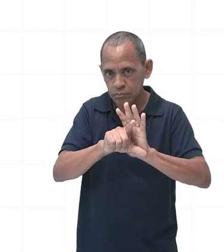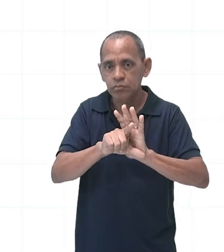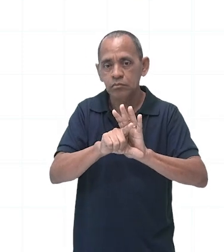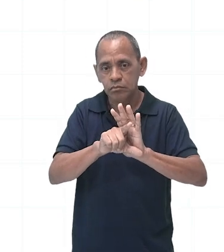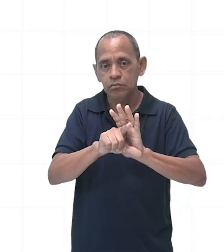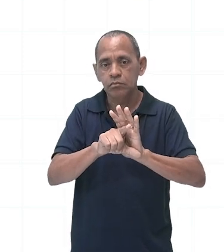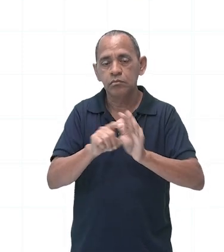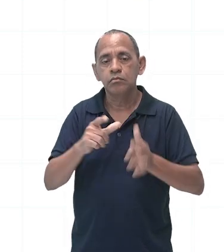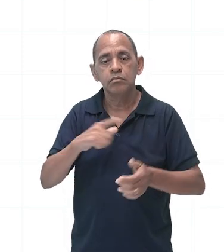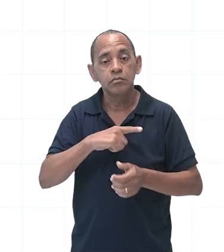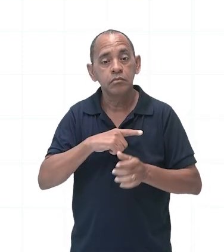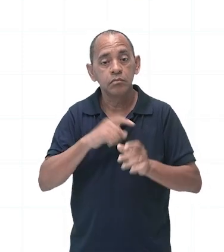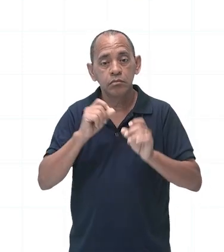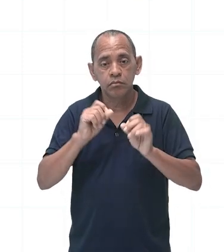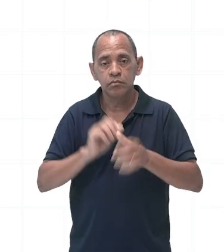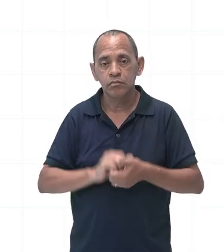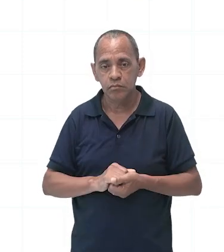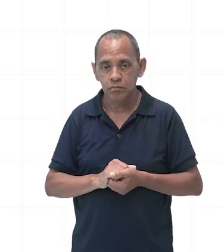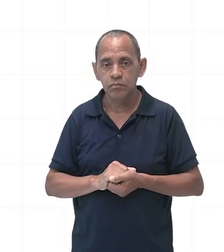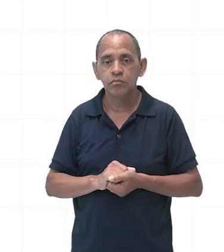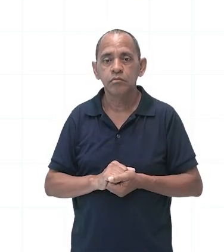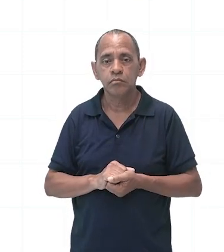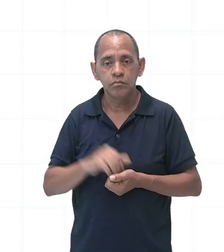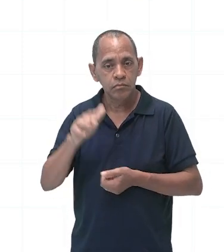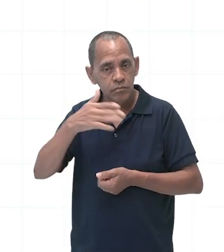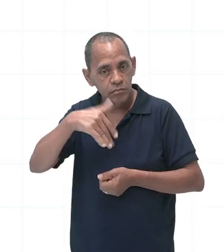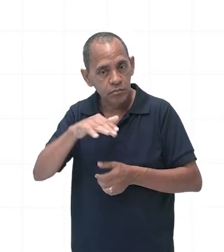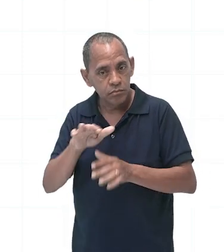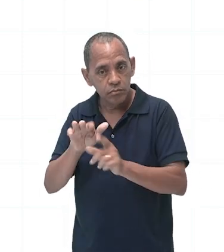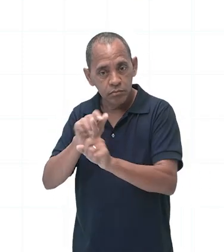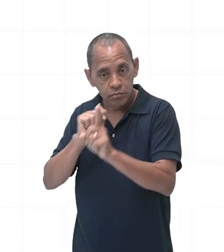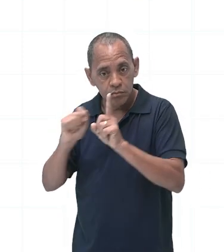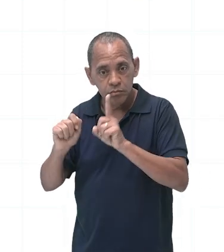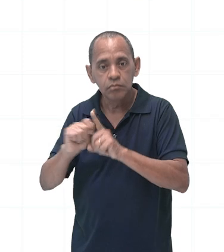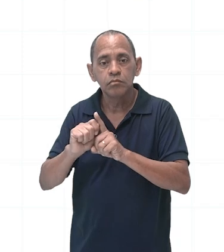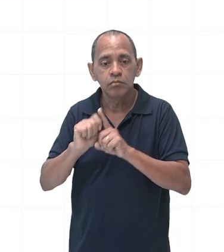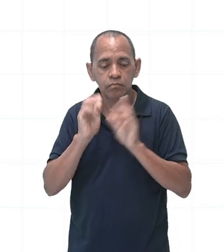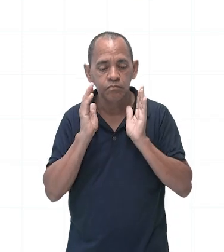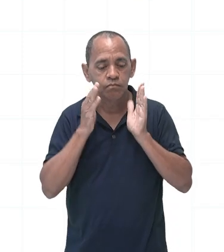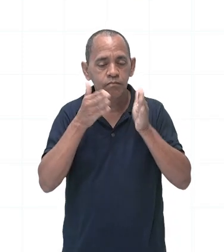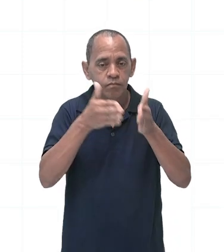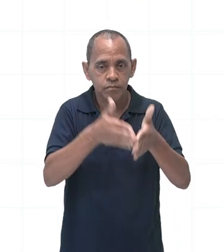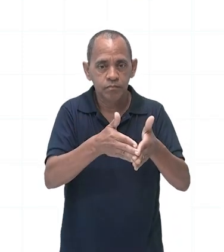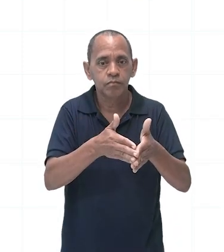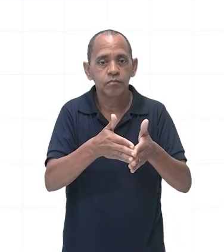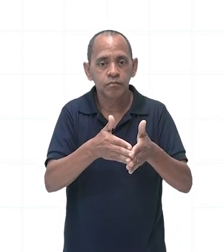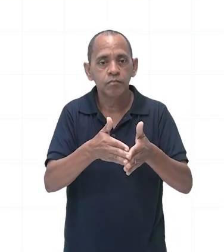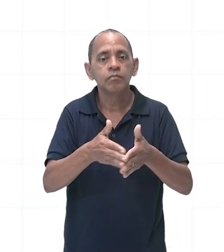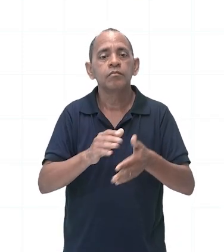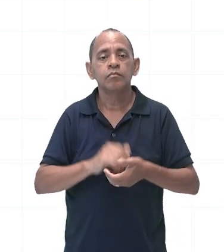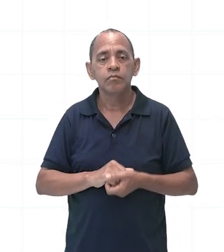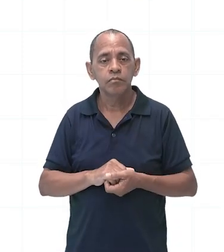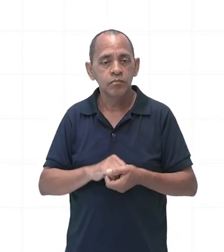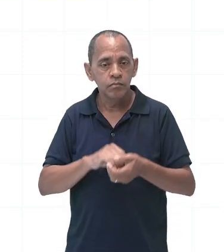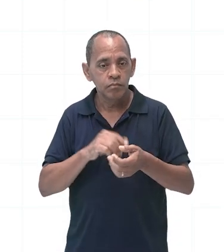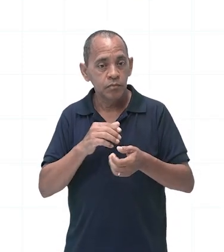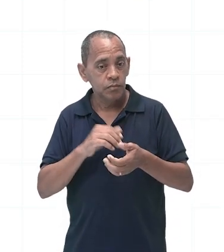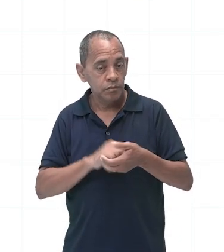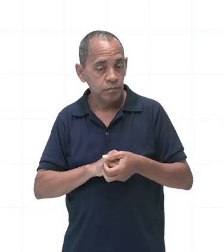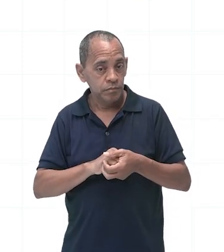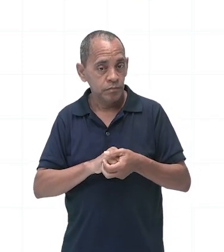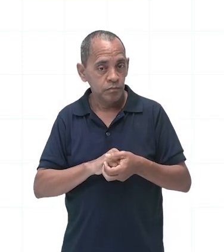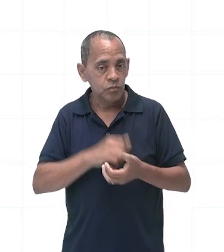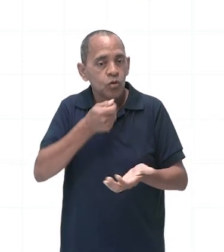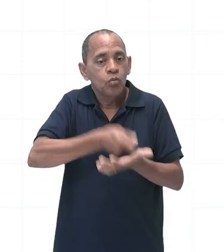lei, levar-se-ão em conta os fins sociais a que ela se dirige, as exigências do bem comum,